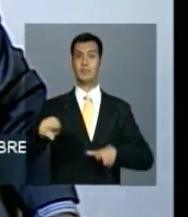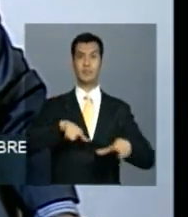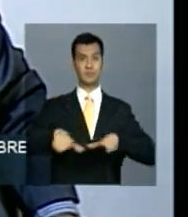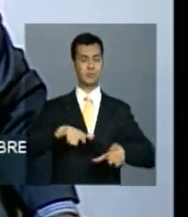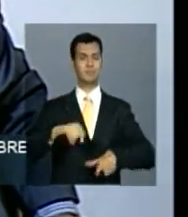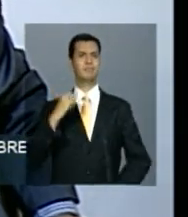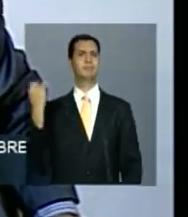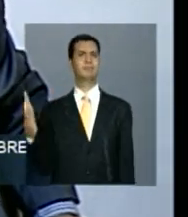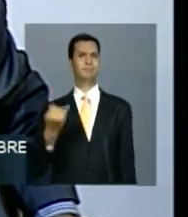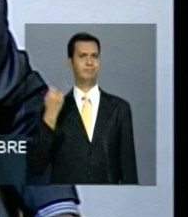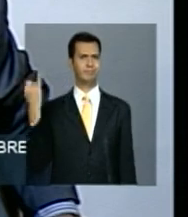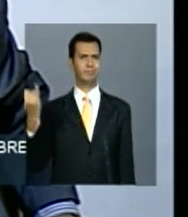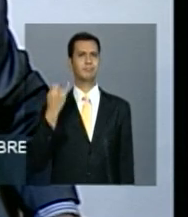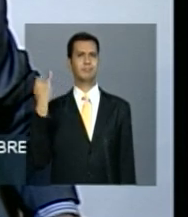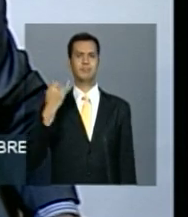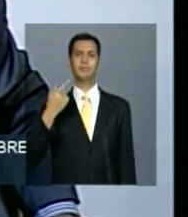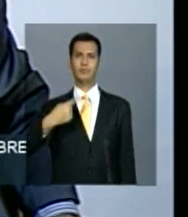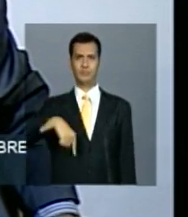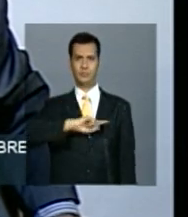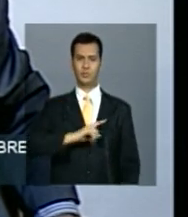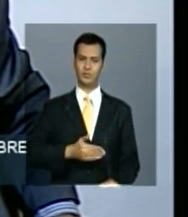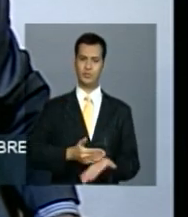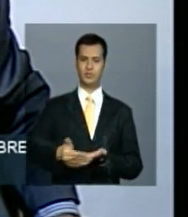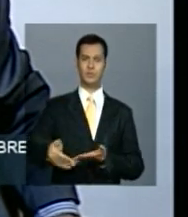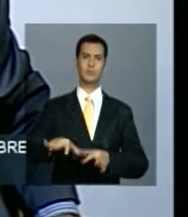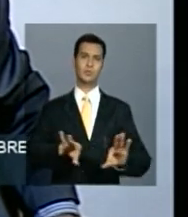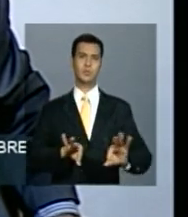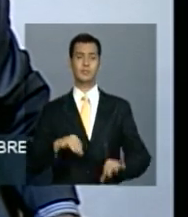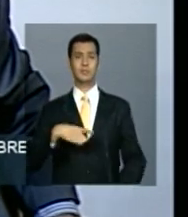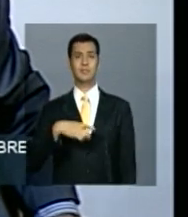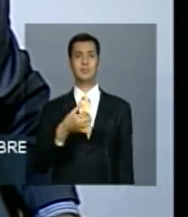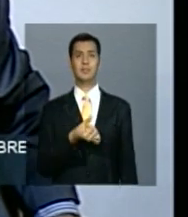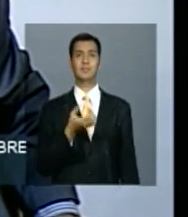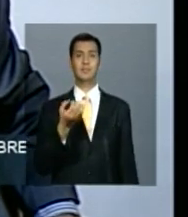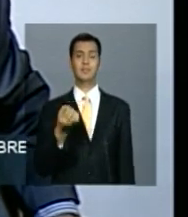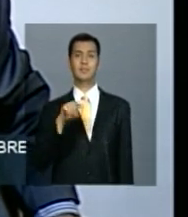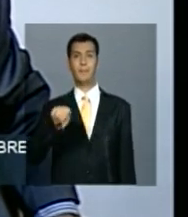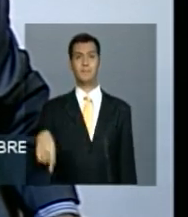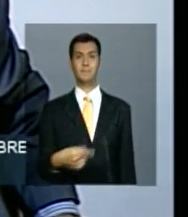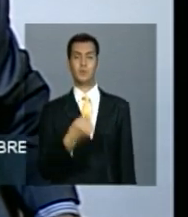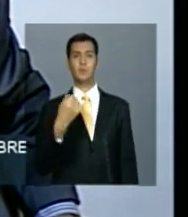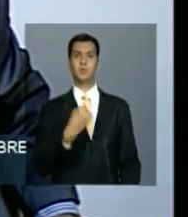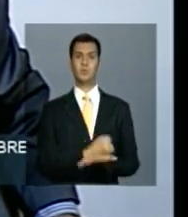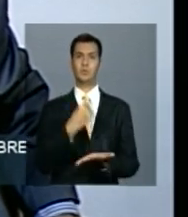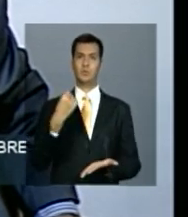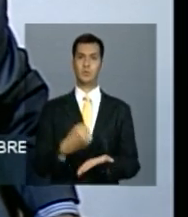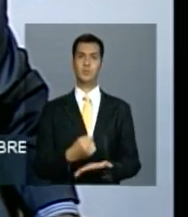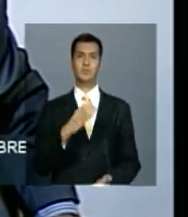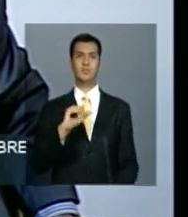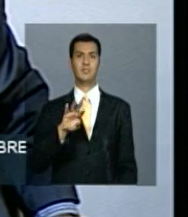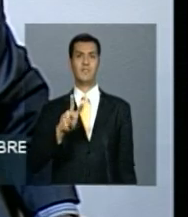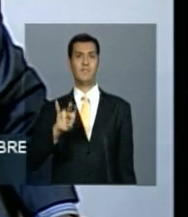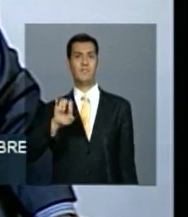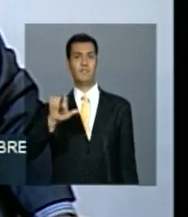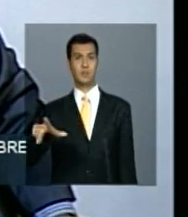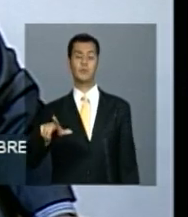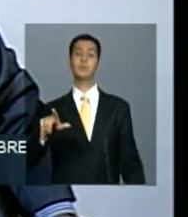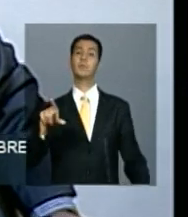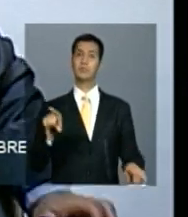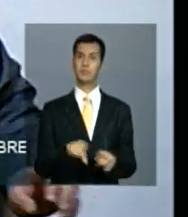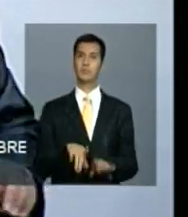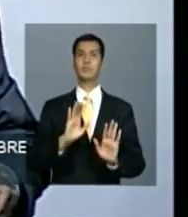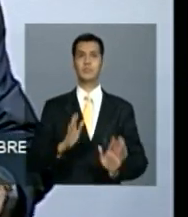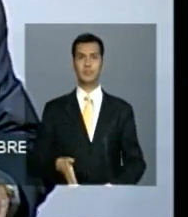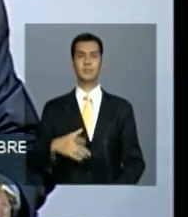importante nós temos já nesse nesse programa 60.000 documentos civis e de apoio à produção emitidas